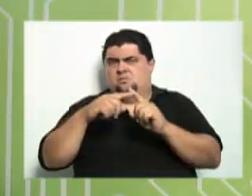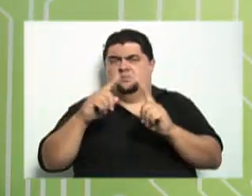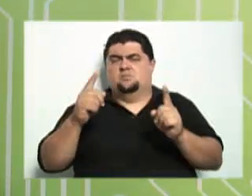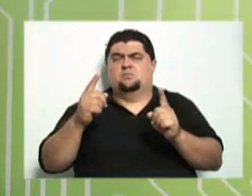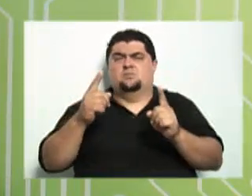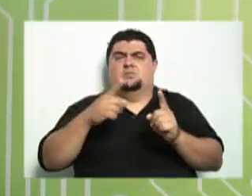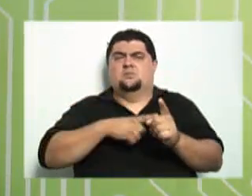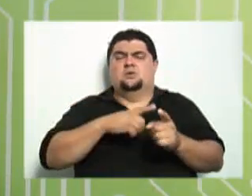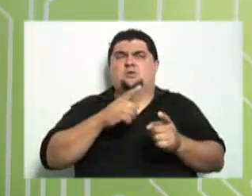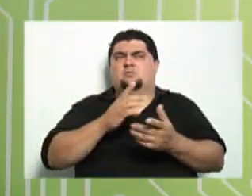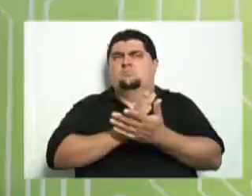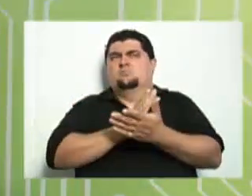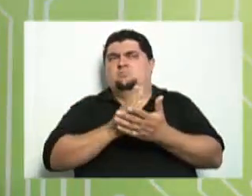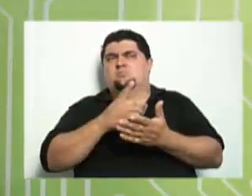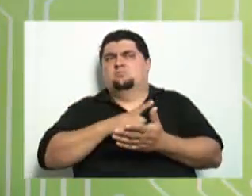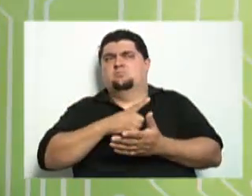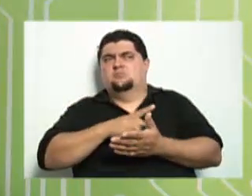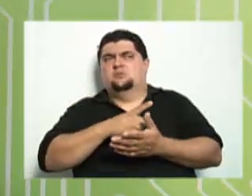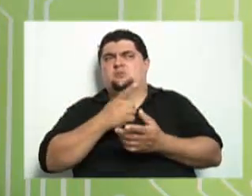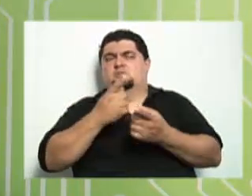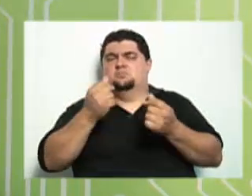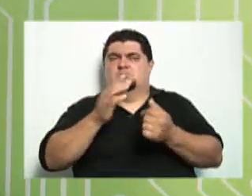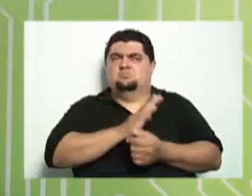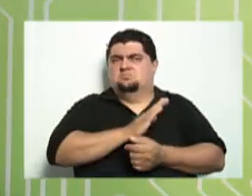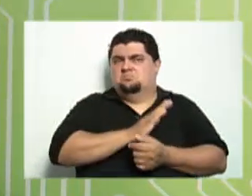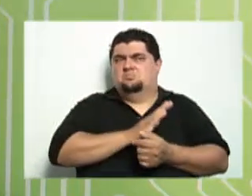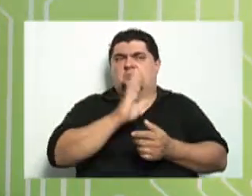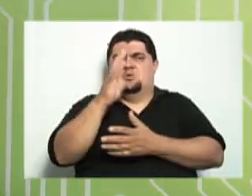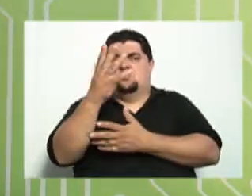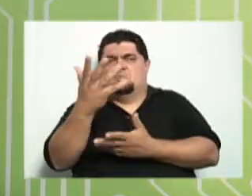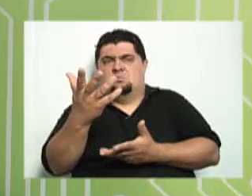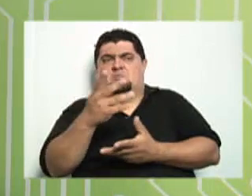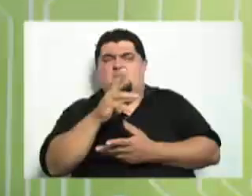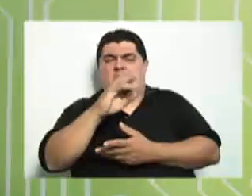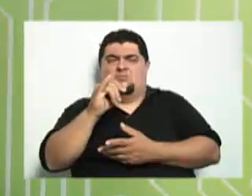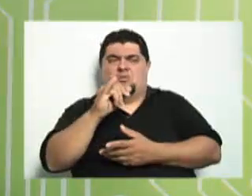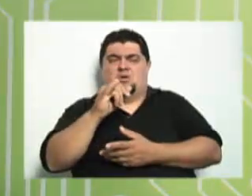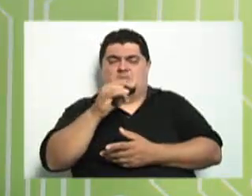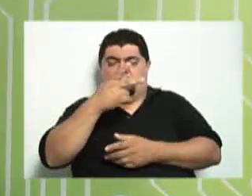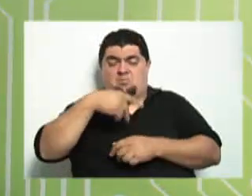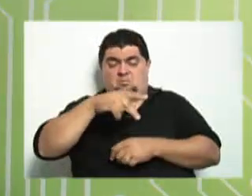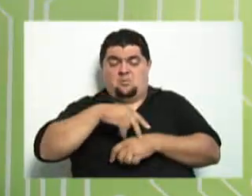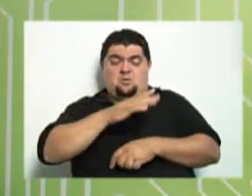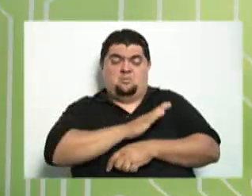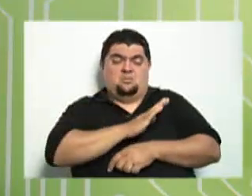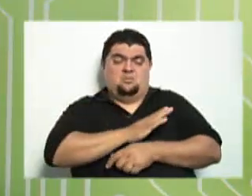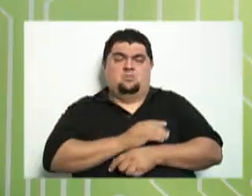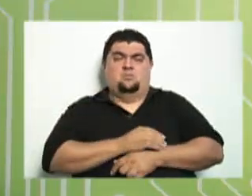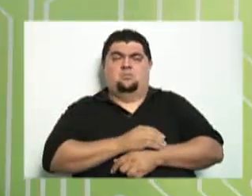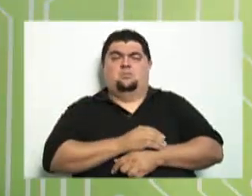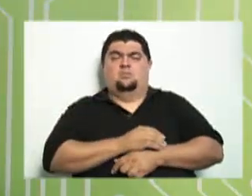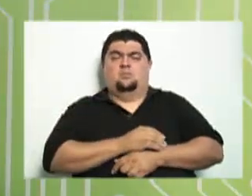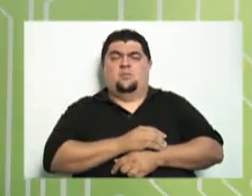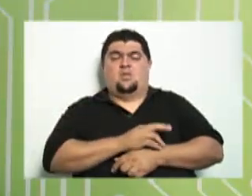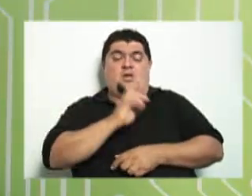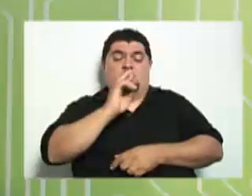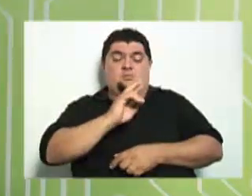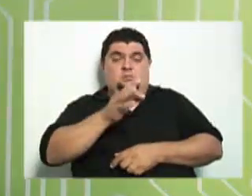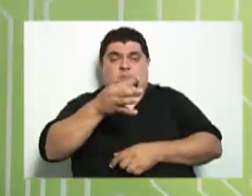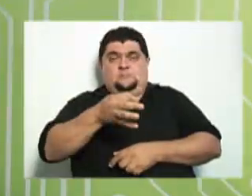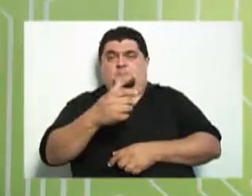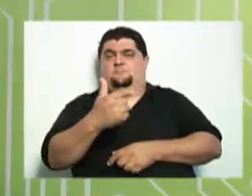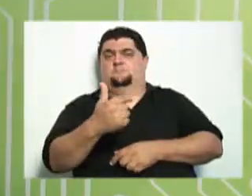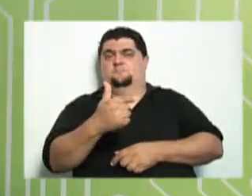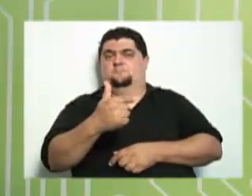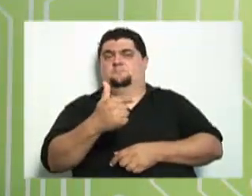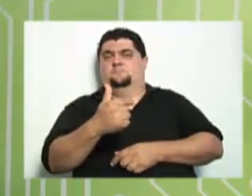talvez se uma nação tiver muitas riquezas naturais, a gente vai ter uma nação muito rica. No entanto, essa não é uma resposta correta. A